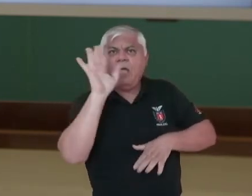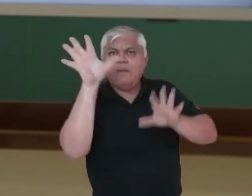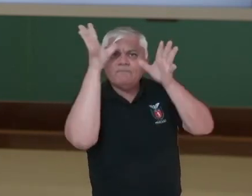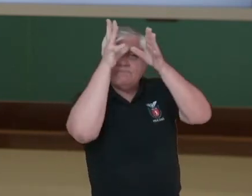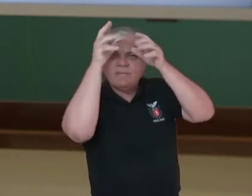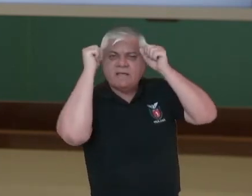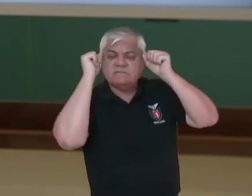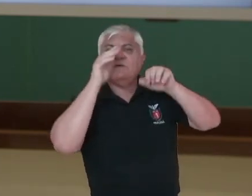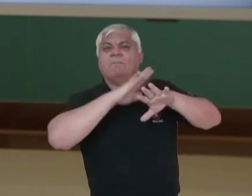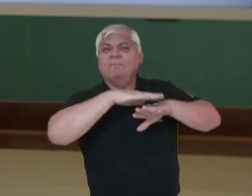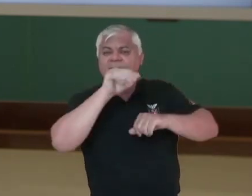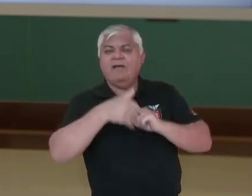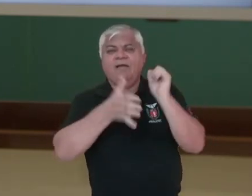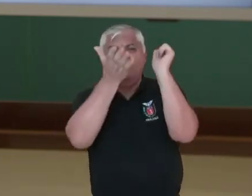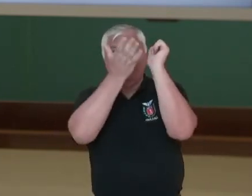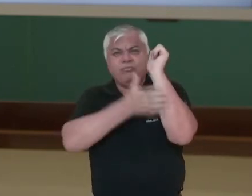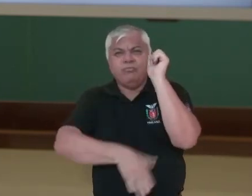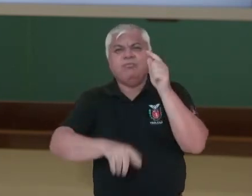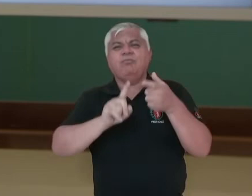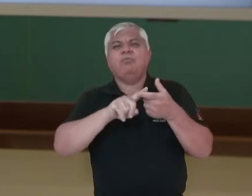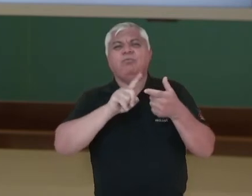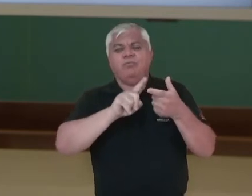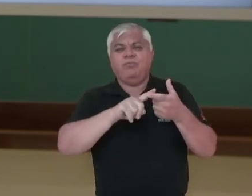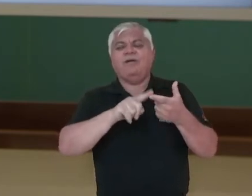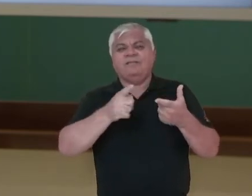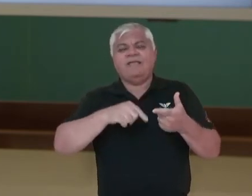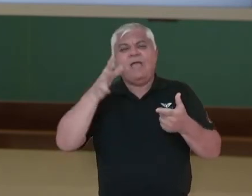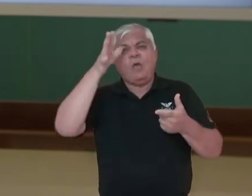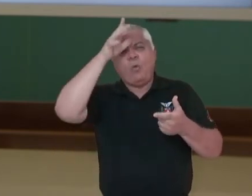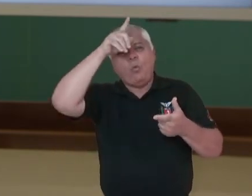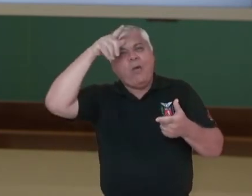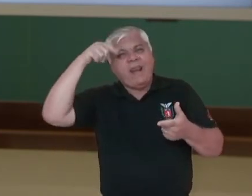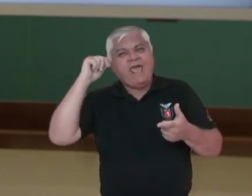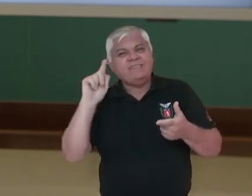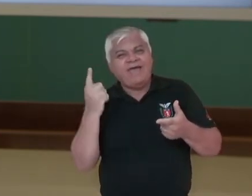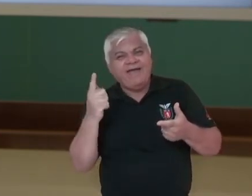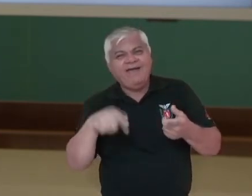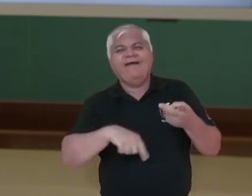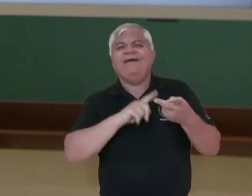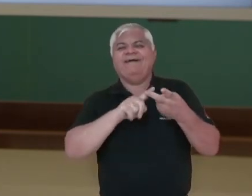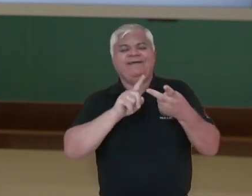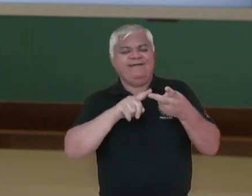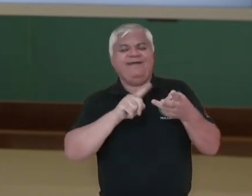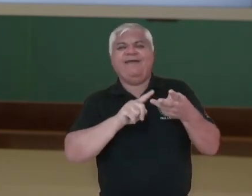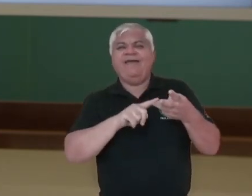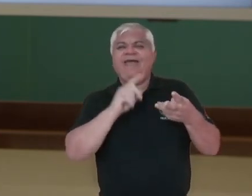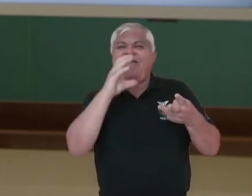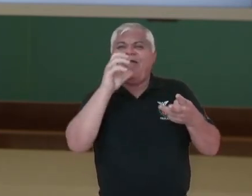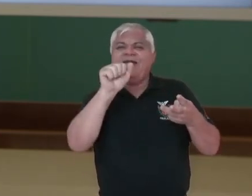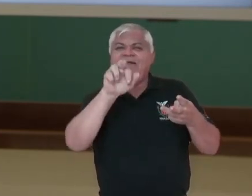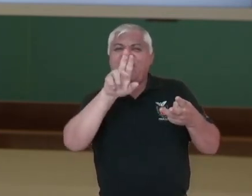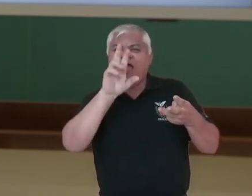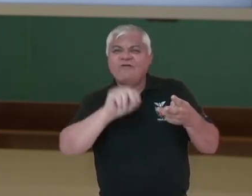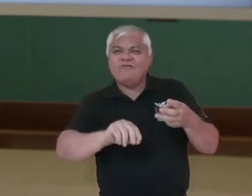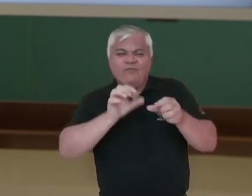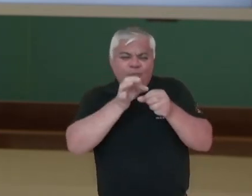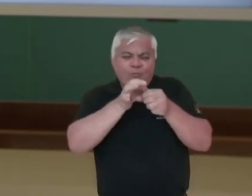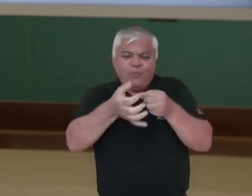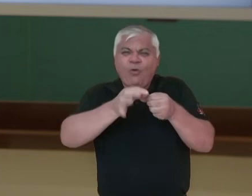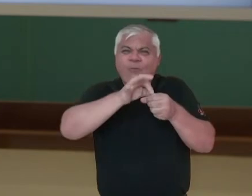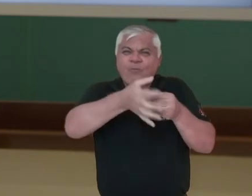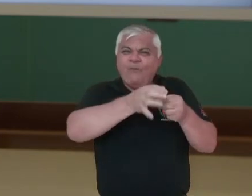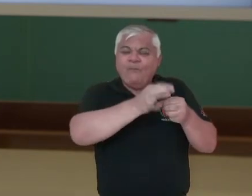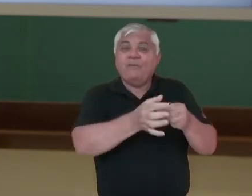A canela, o cravo, o guaraná, então eles descobrem isso e isso acaba sendo de interesse de muitos, né,